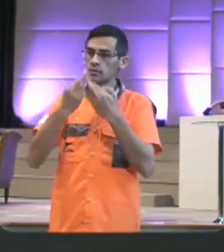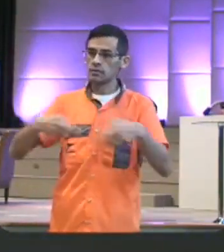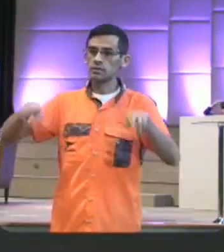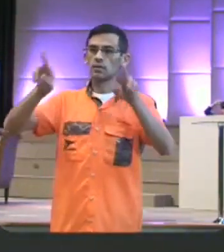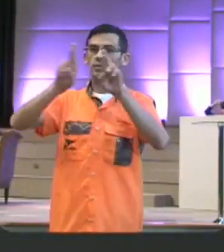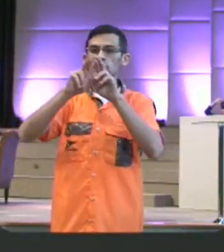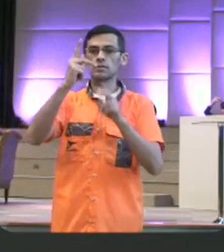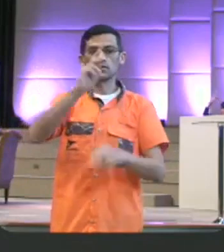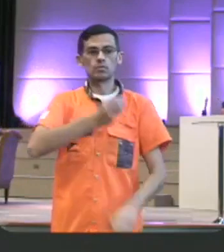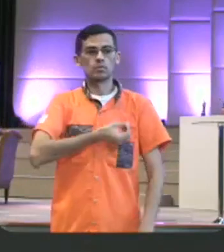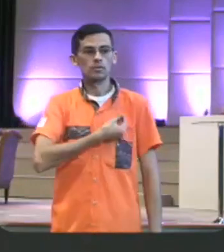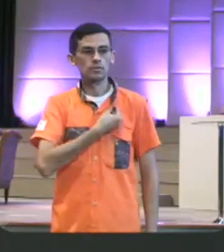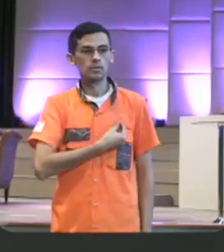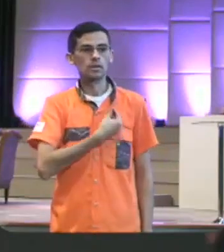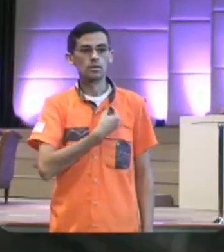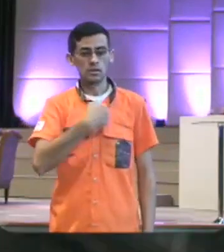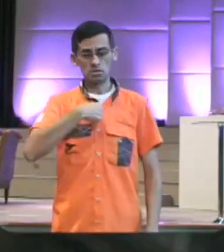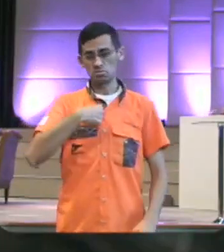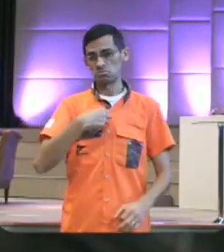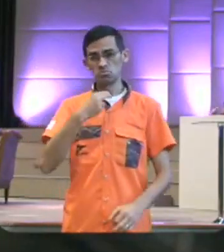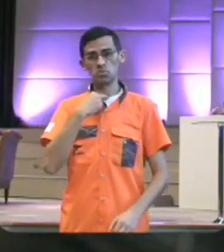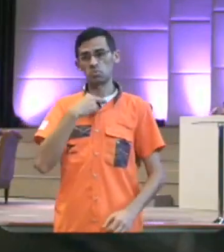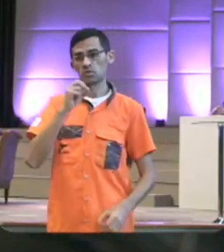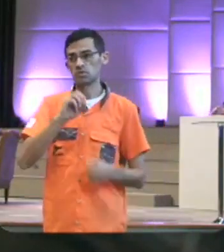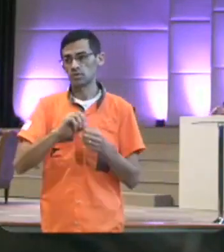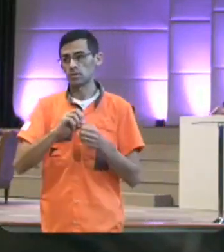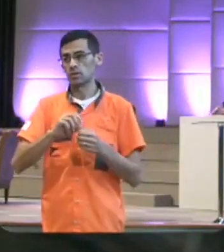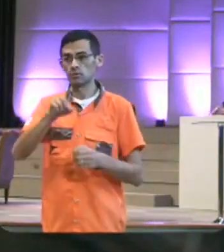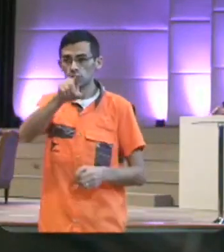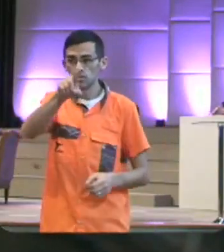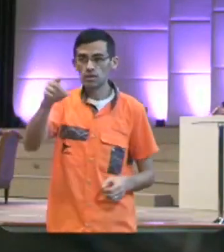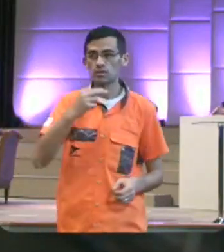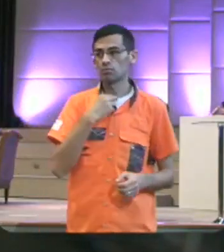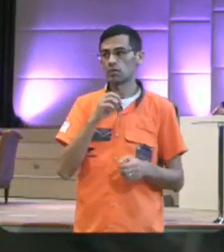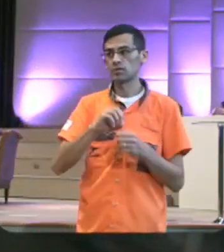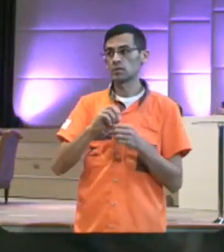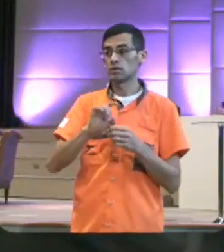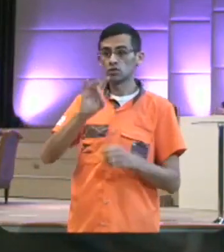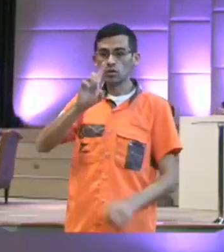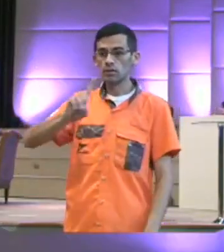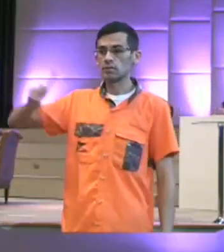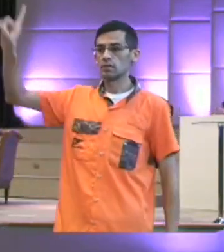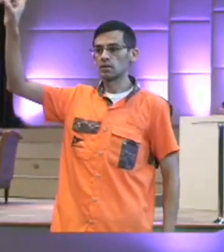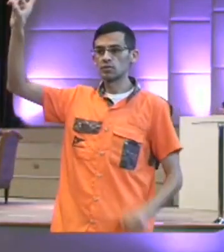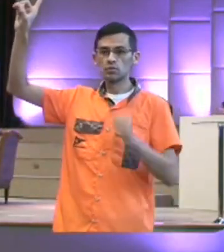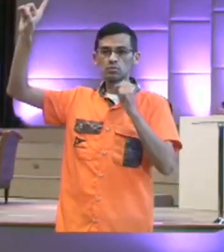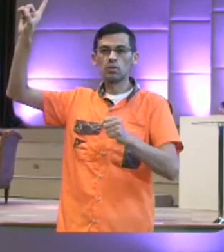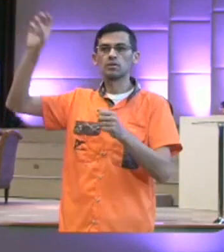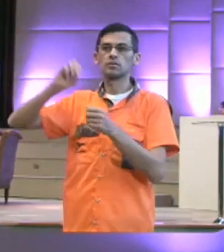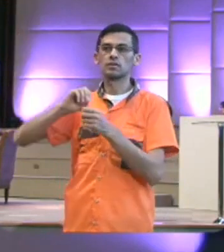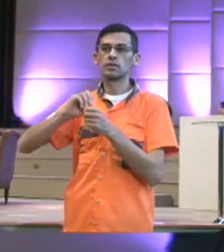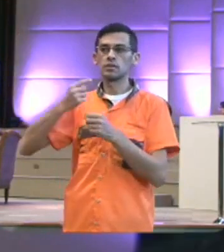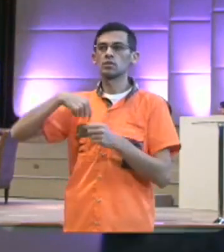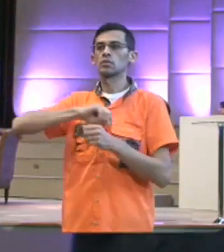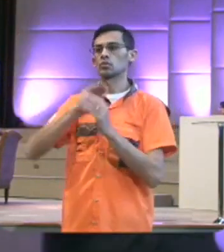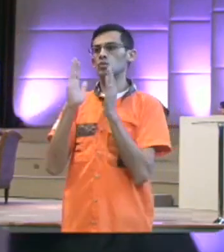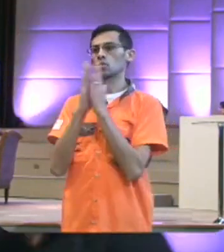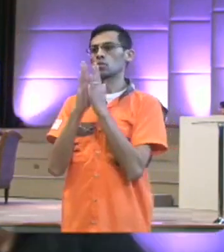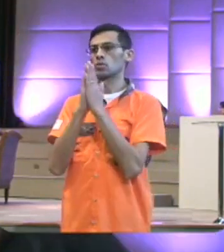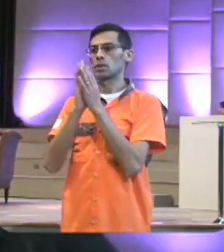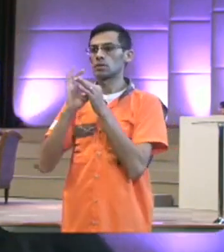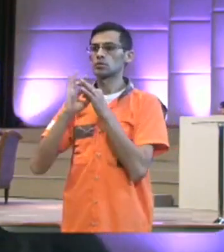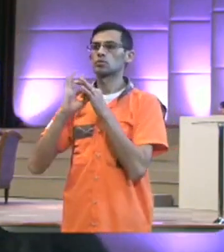teu coração que eu não posso fazer, você não pode fazer, só Ele pode fazer. Então vem para cá, vamos orar